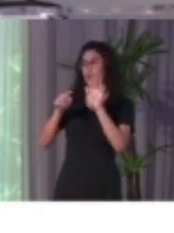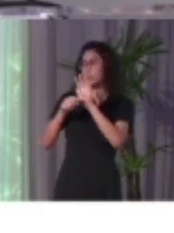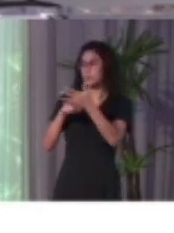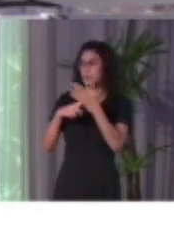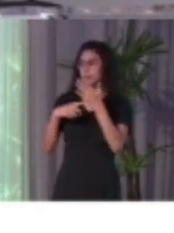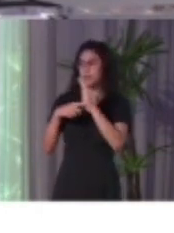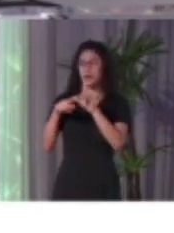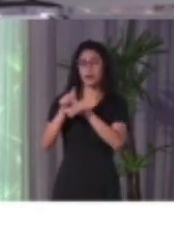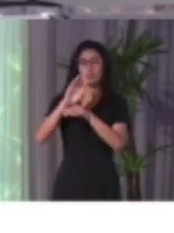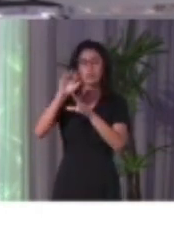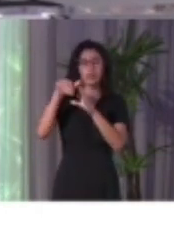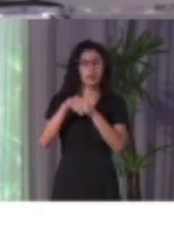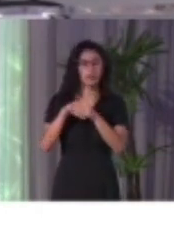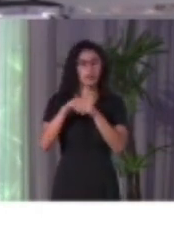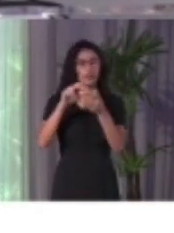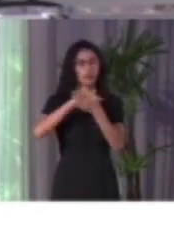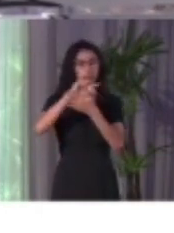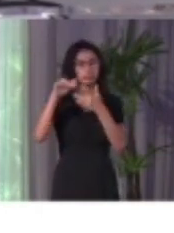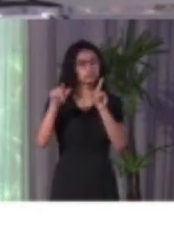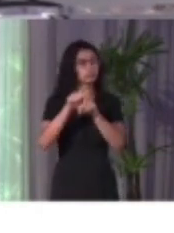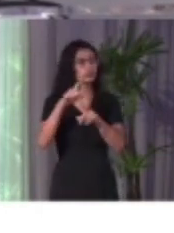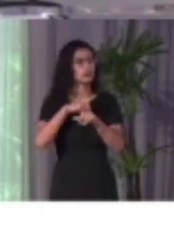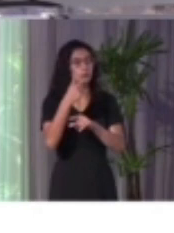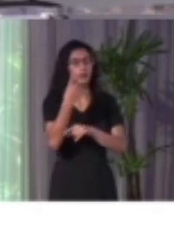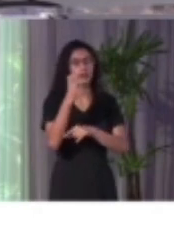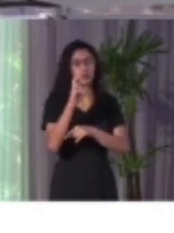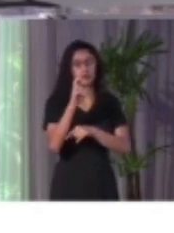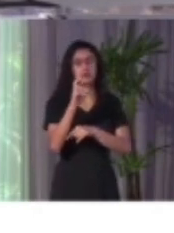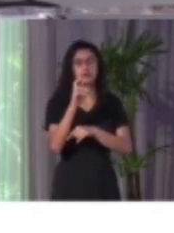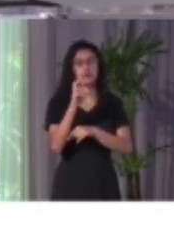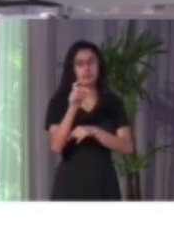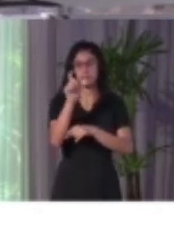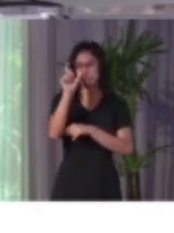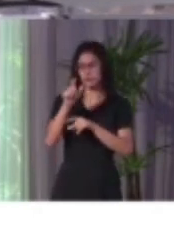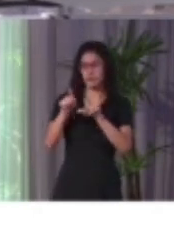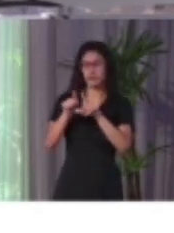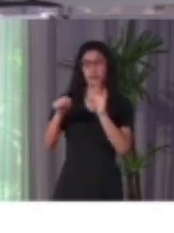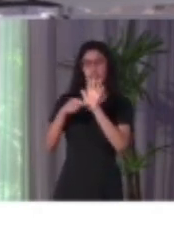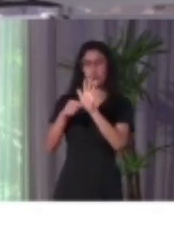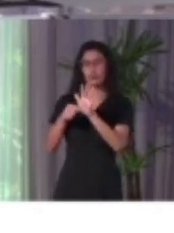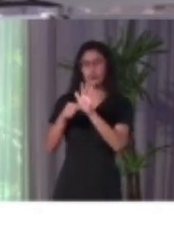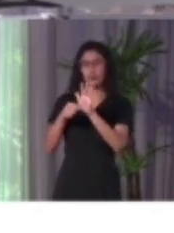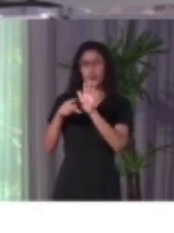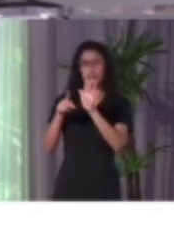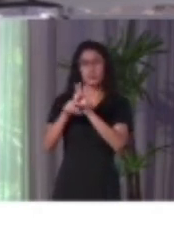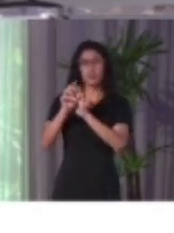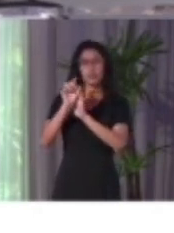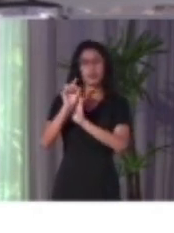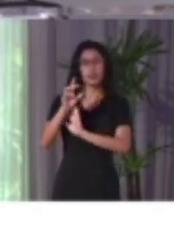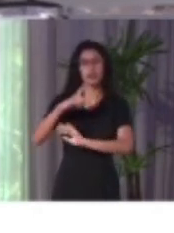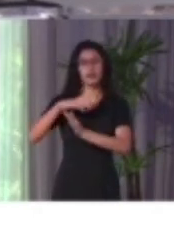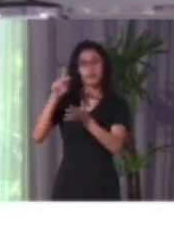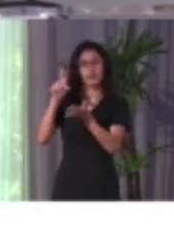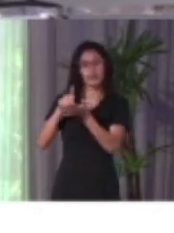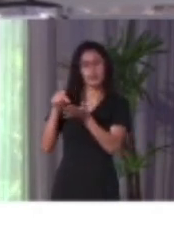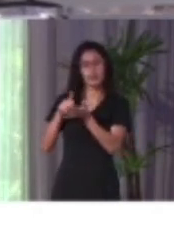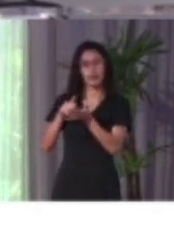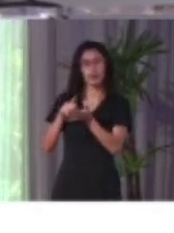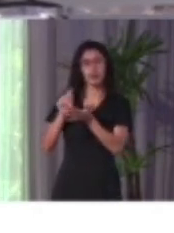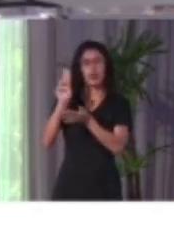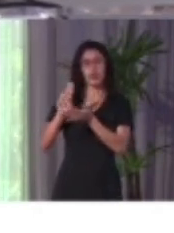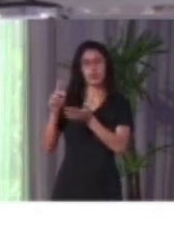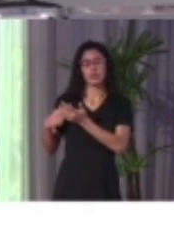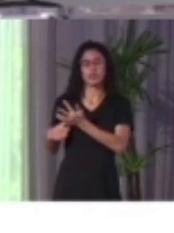contribuição, e dentre estas, haviam 15 contribuições de pacientes com evidência real de uso